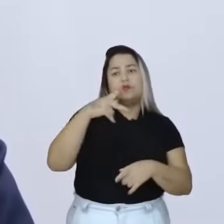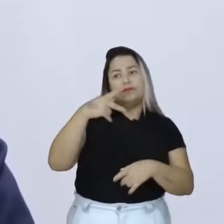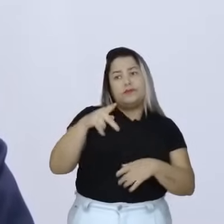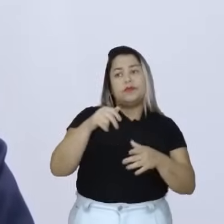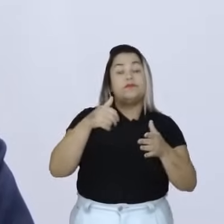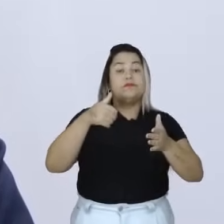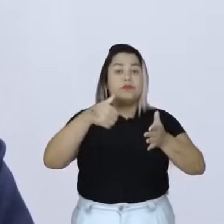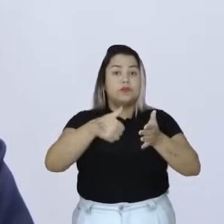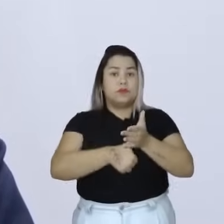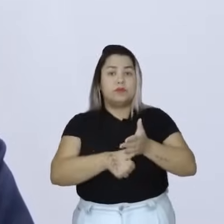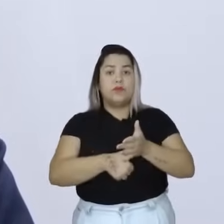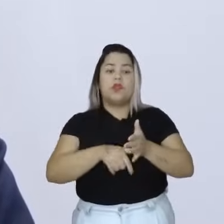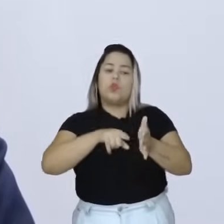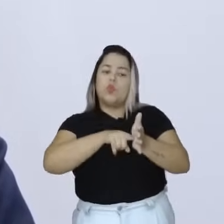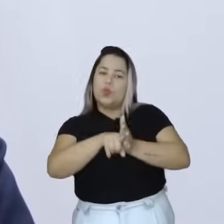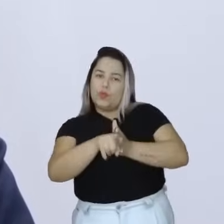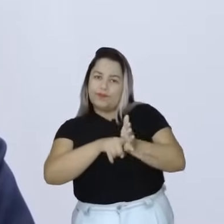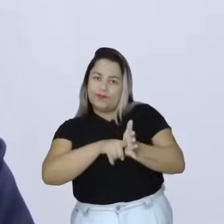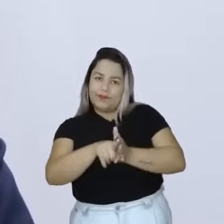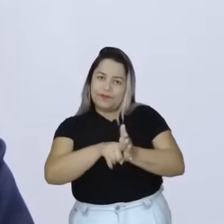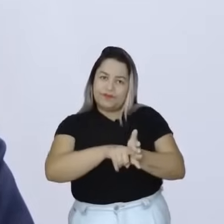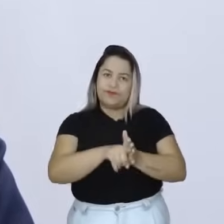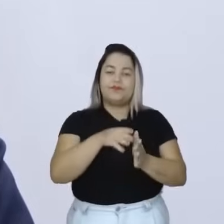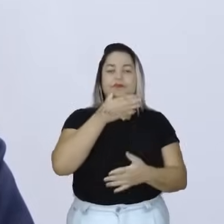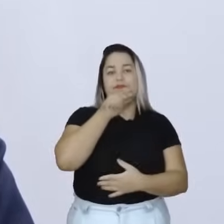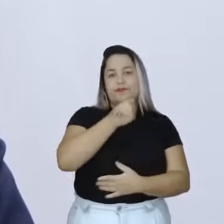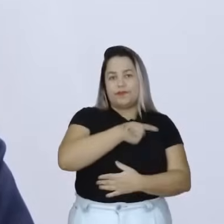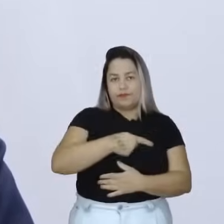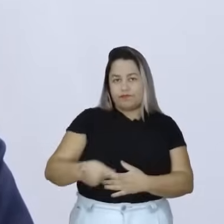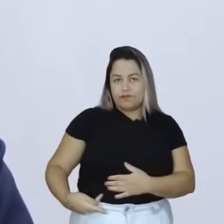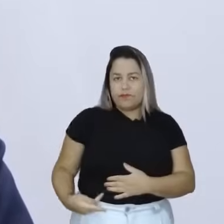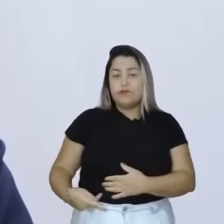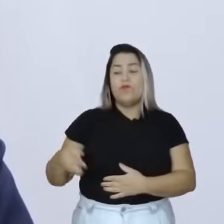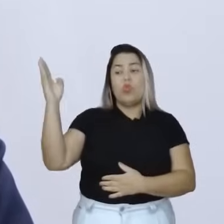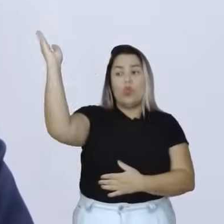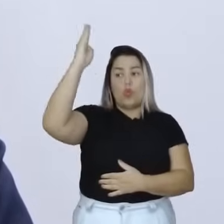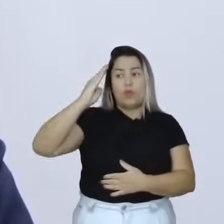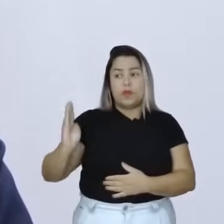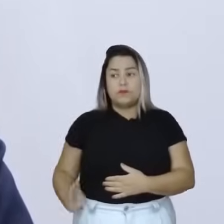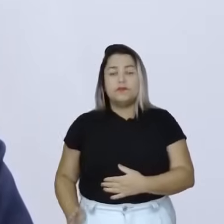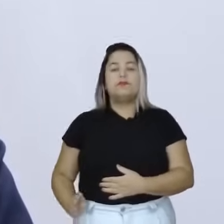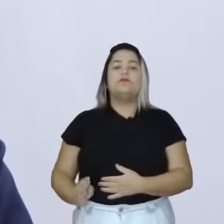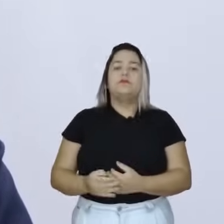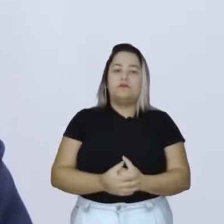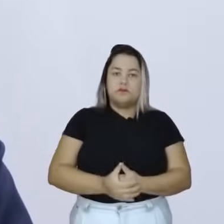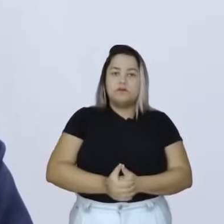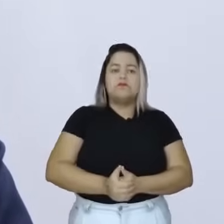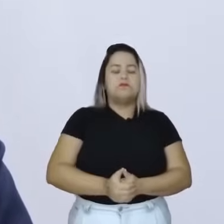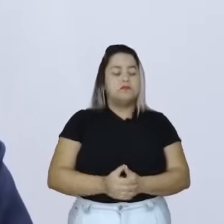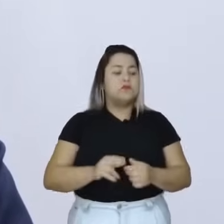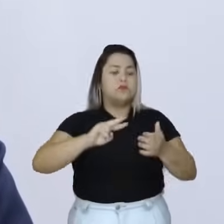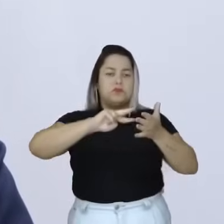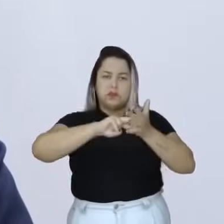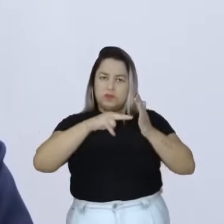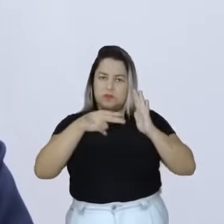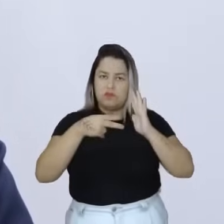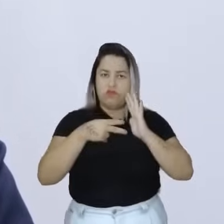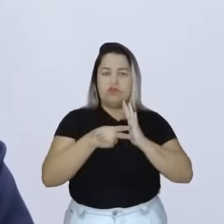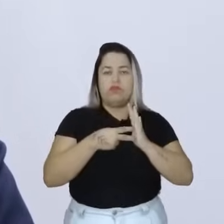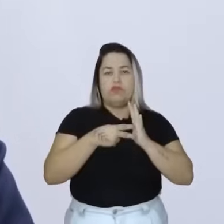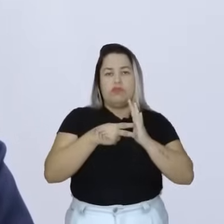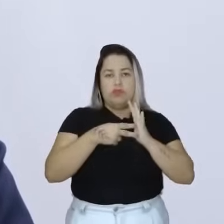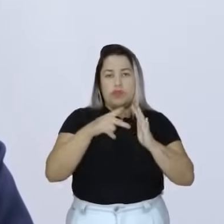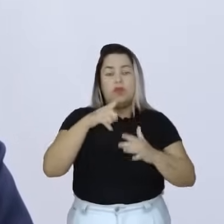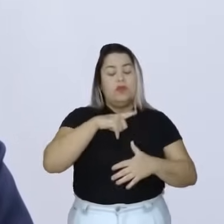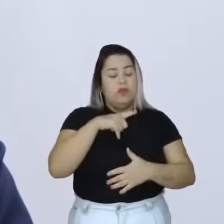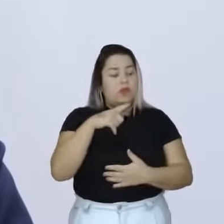digital no planejamento da Presidência da República. Então, foi algo muito, muito significativo. Acho que a gente